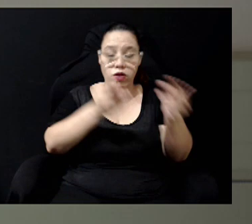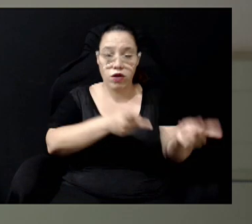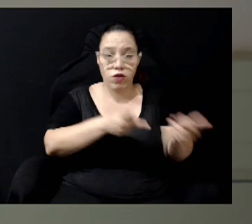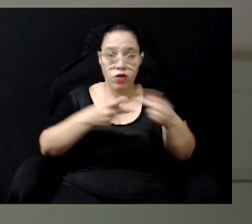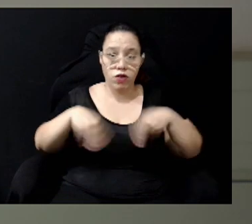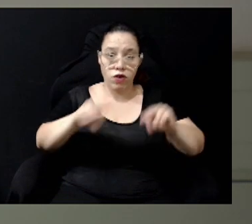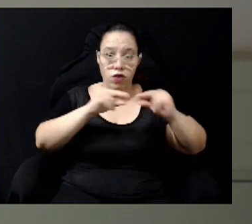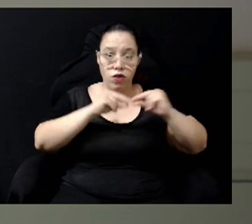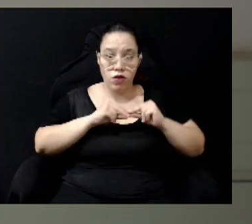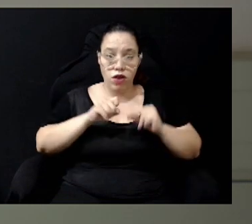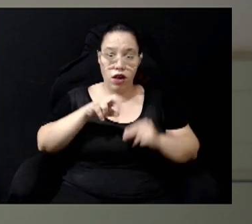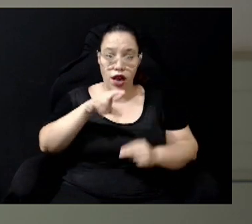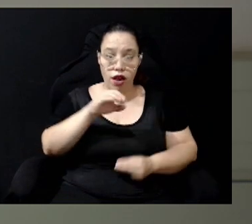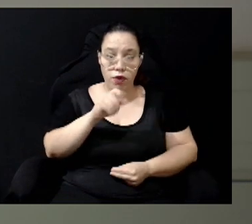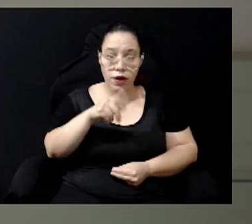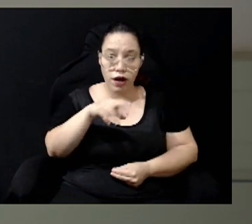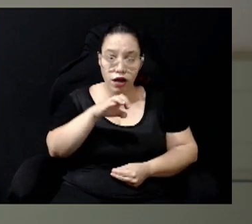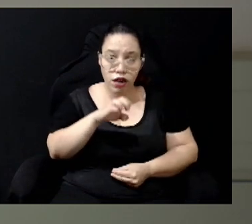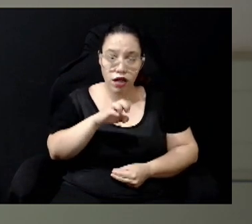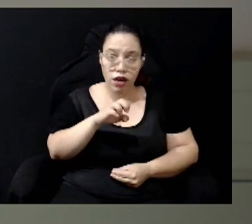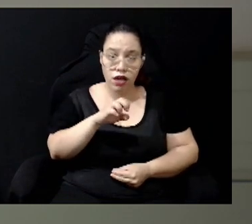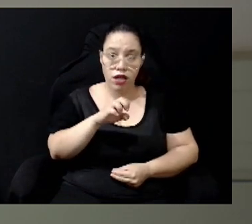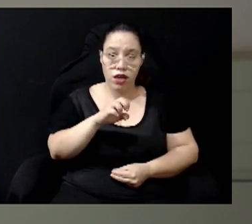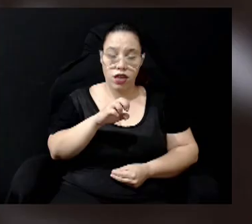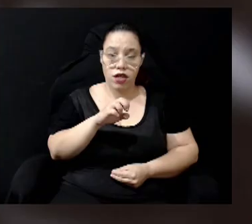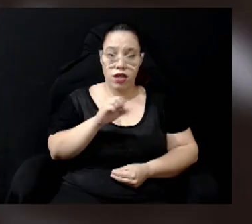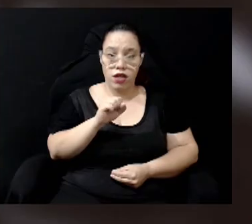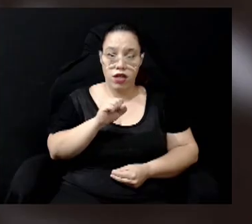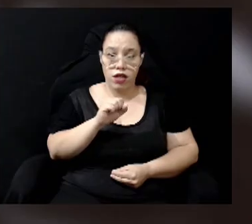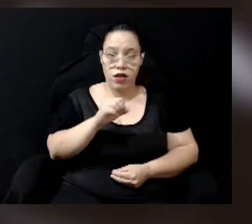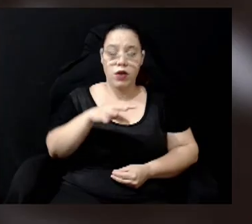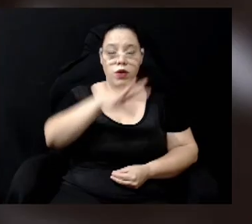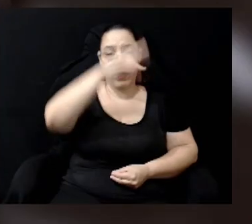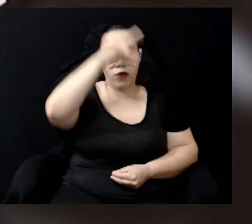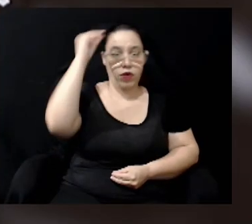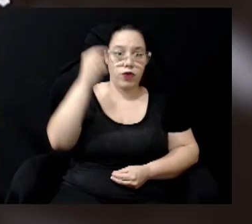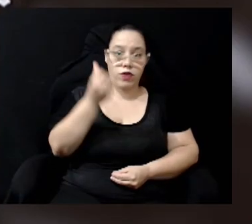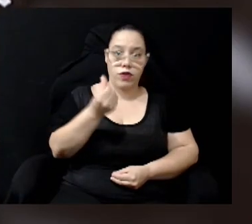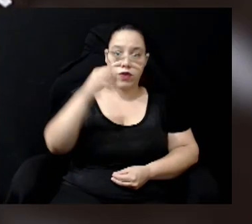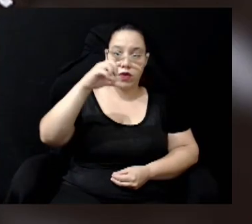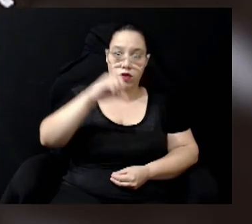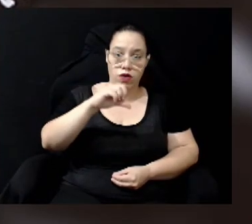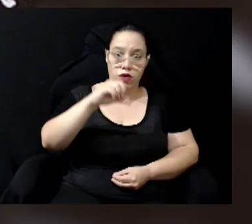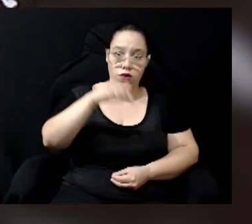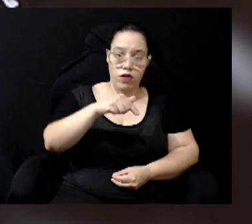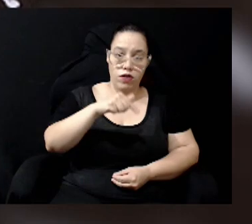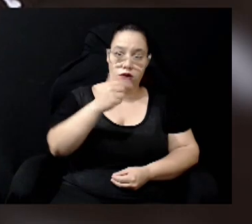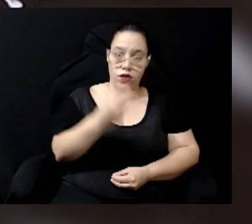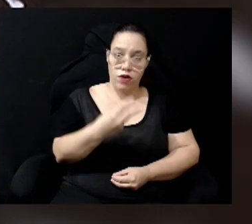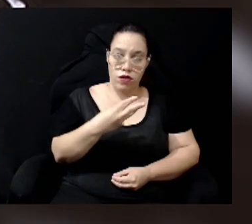Lauro Péricles Gonçalves, prefeito de Campinas de 1973 a